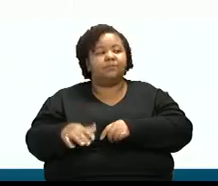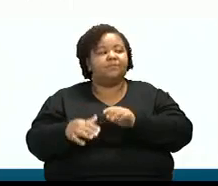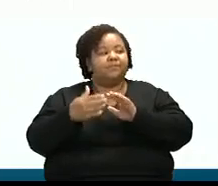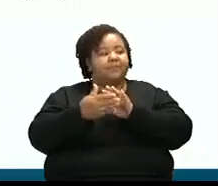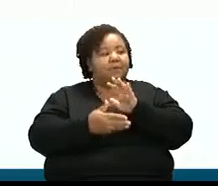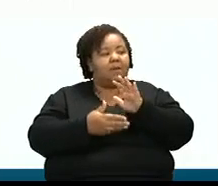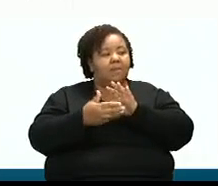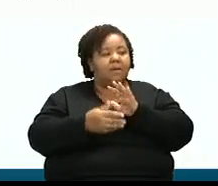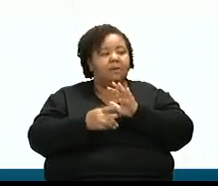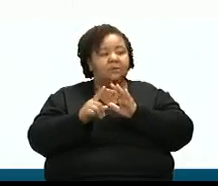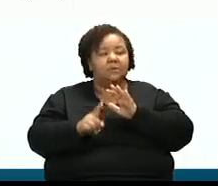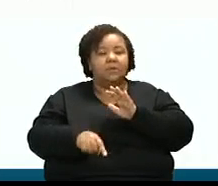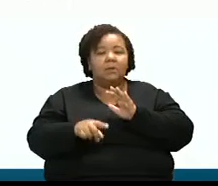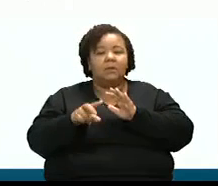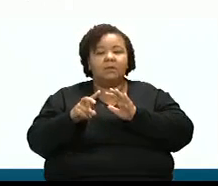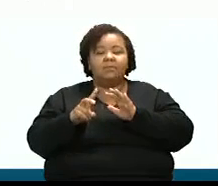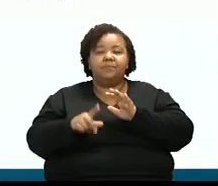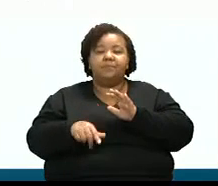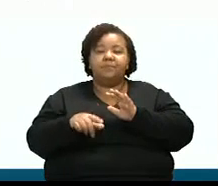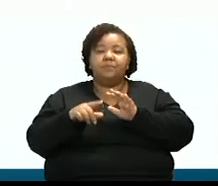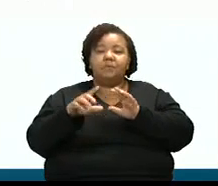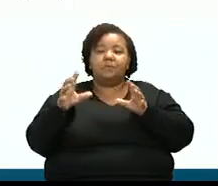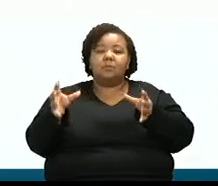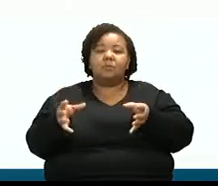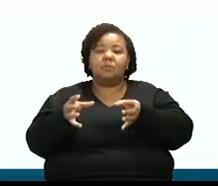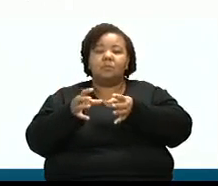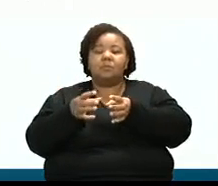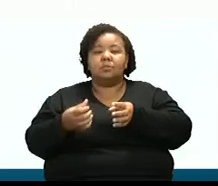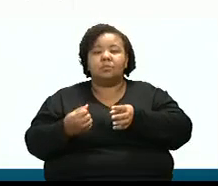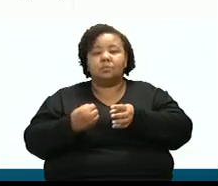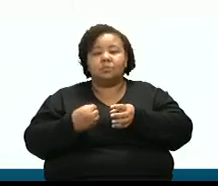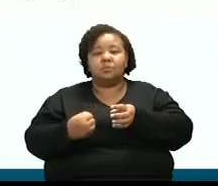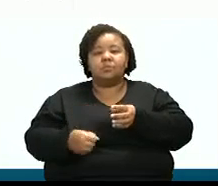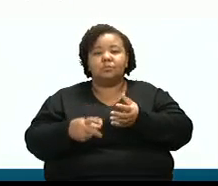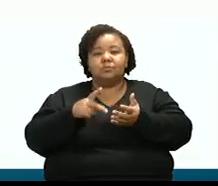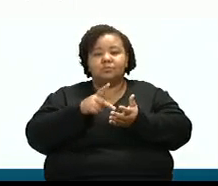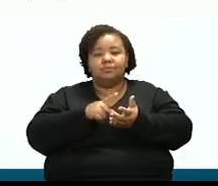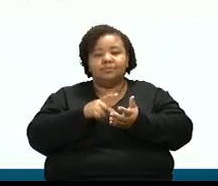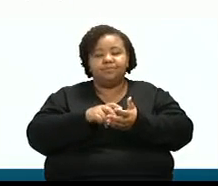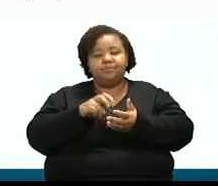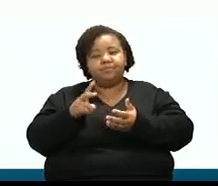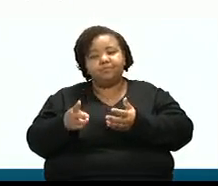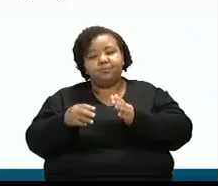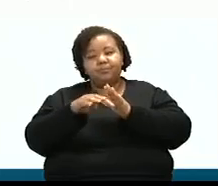o domínio é o conjunto de números reais ou um subconjunto. O